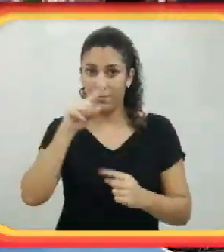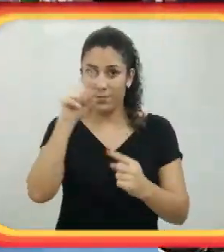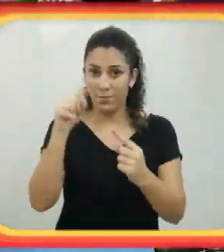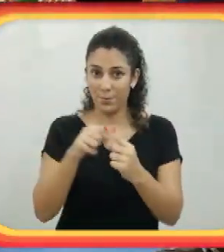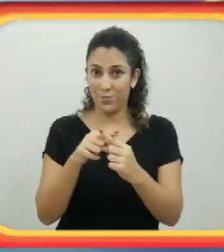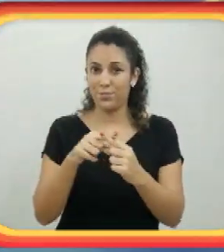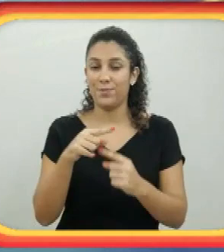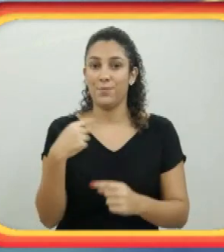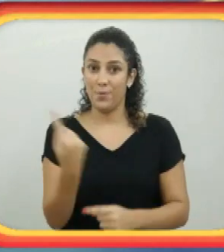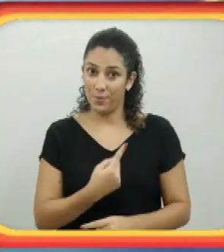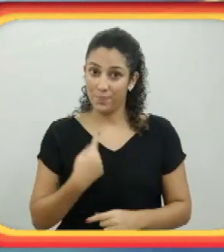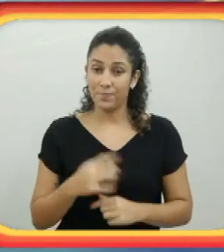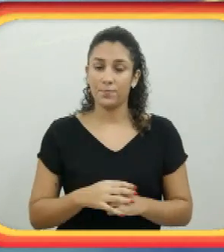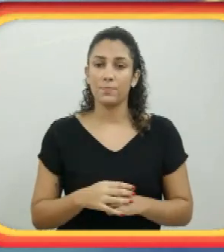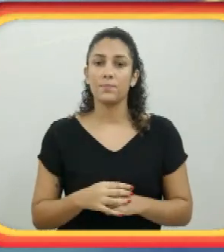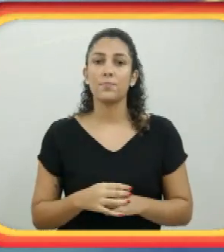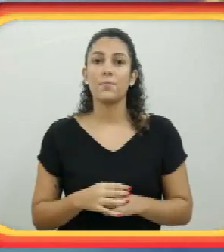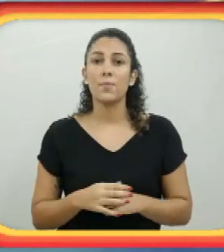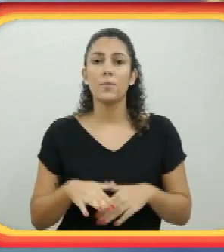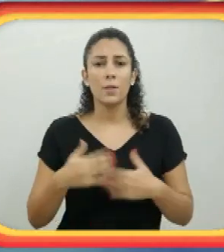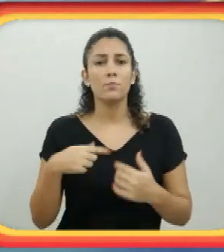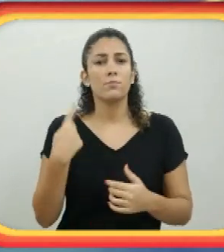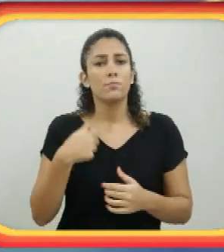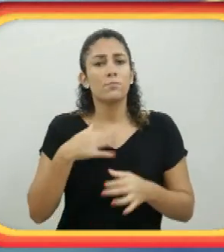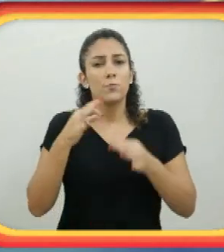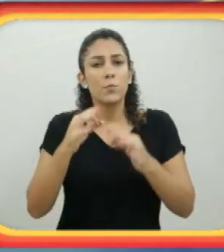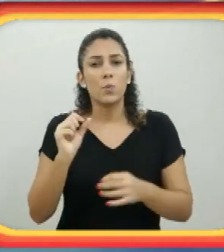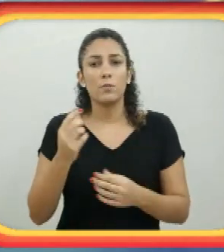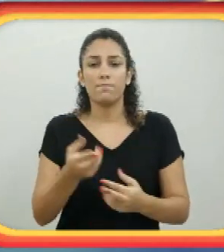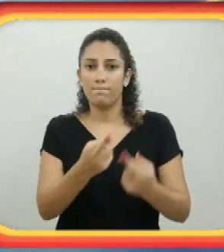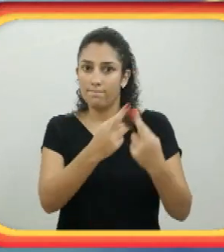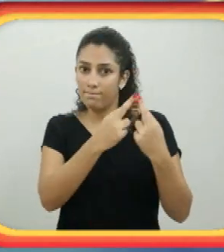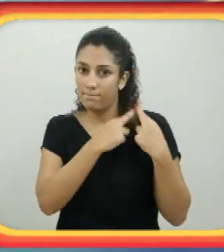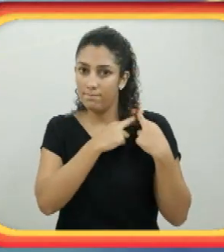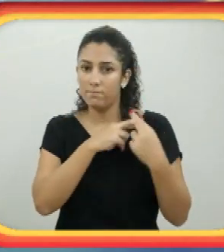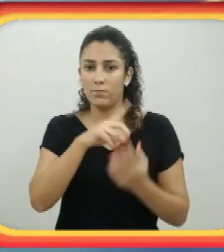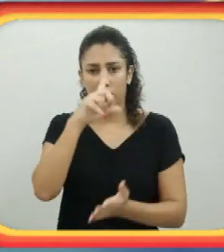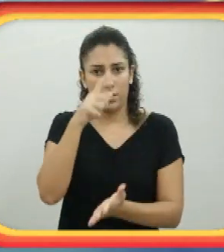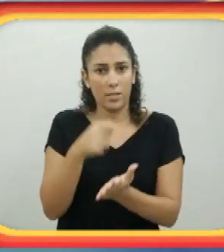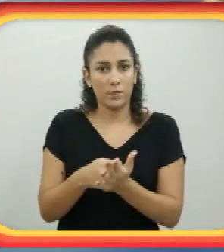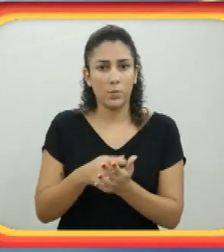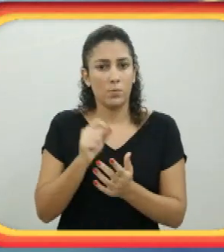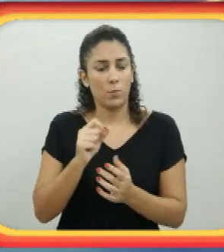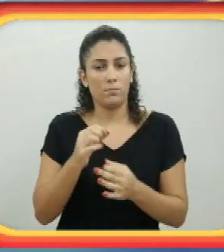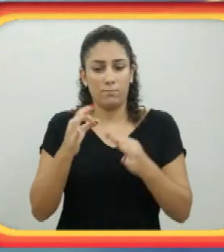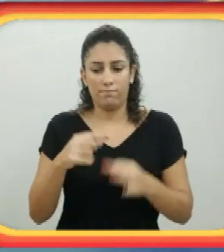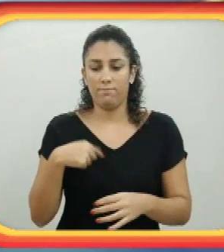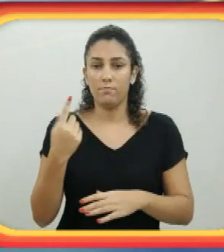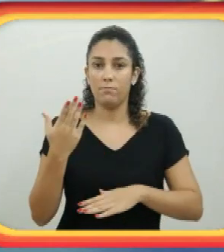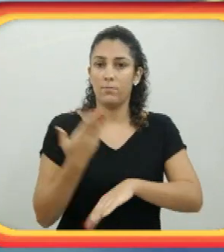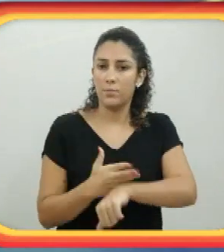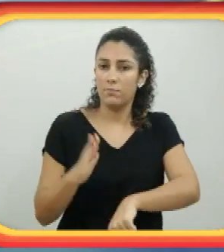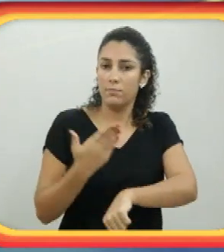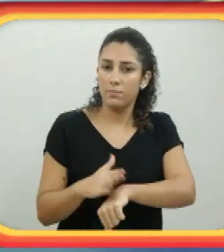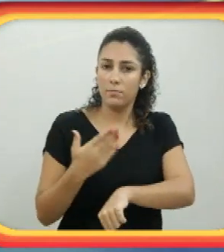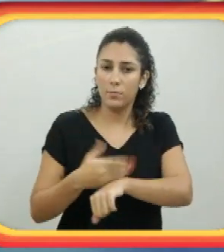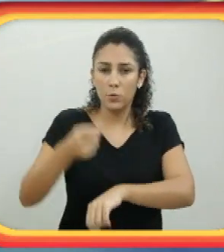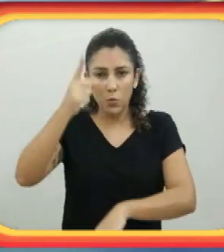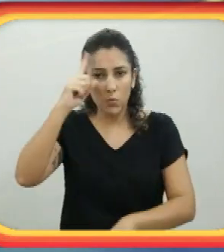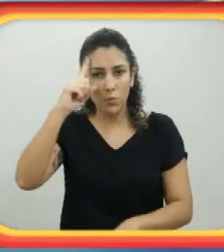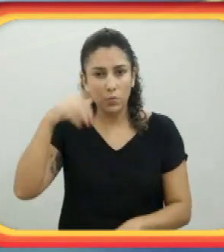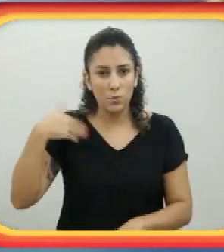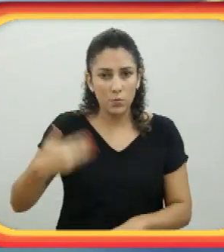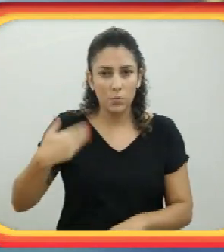Rio. A gente já vem pensando nessa medalha de ouro em Tóquio, que é o nosso objetivo mesmo. E